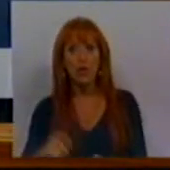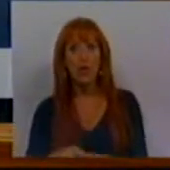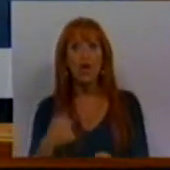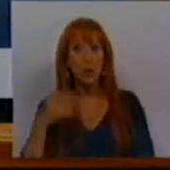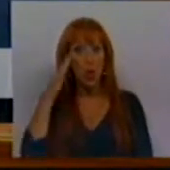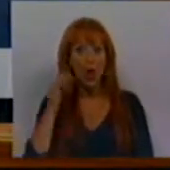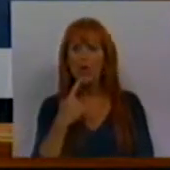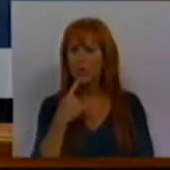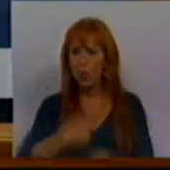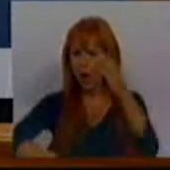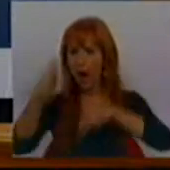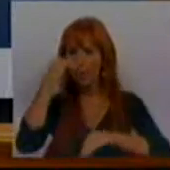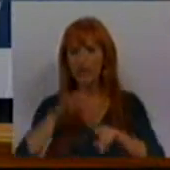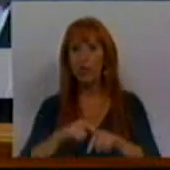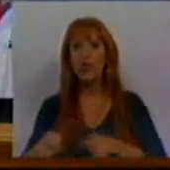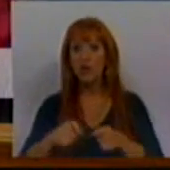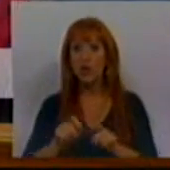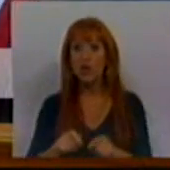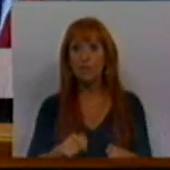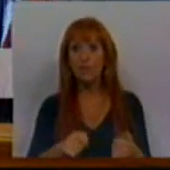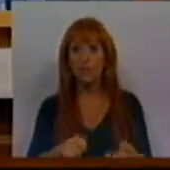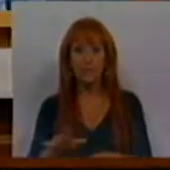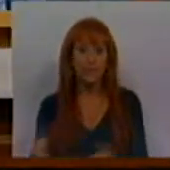milhões de euros. Portanto, eu acho que tem muito a aprender com a gestão da cidade de Lisboa.